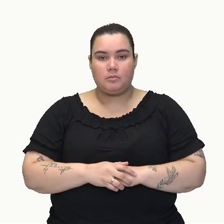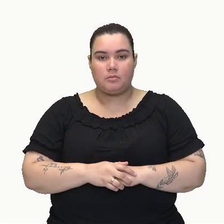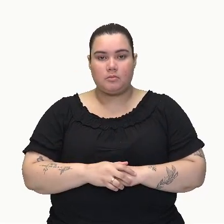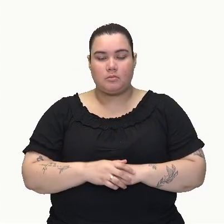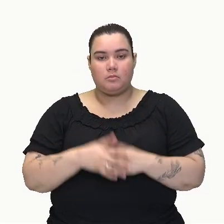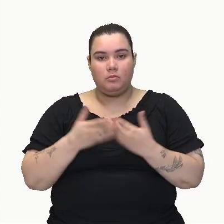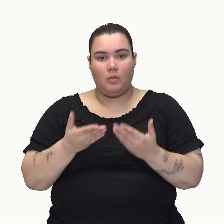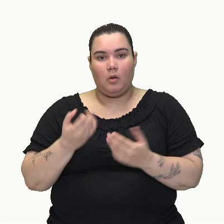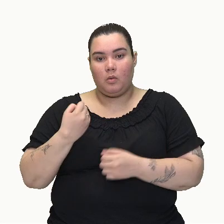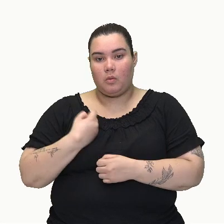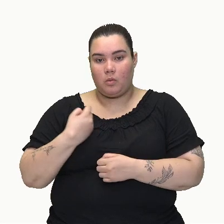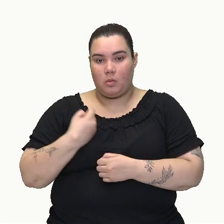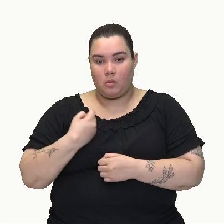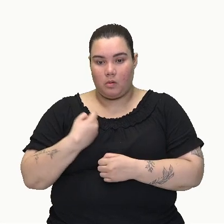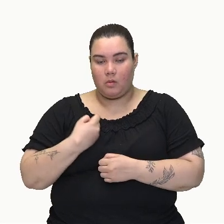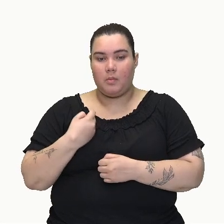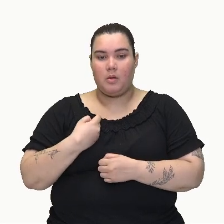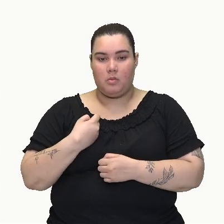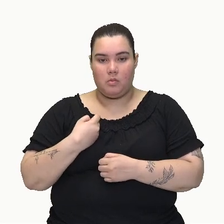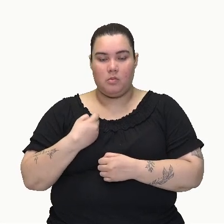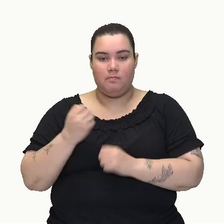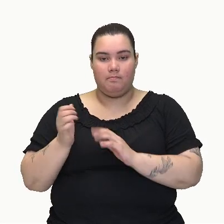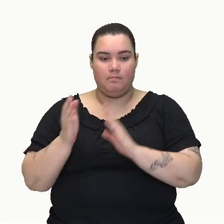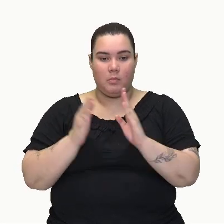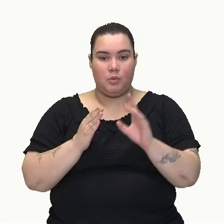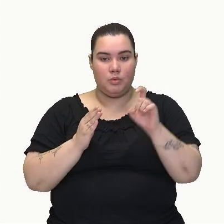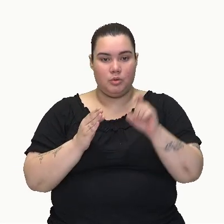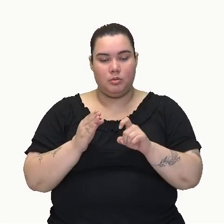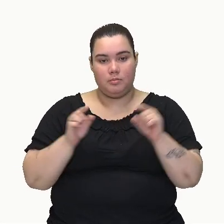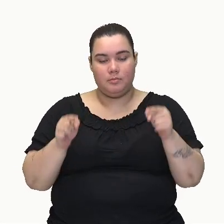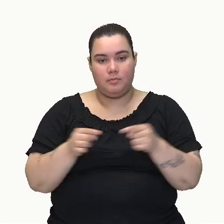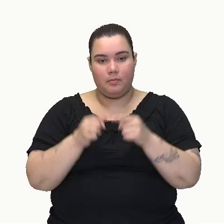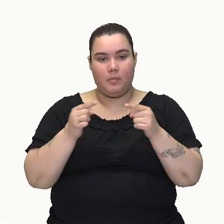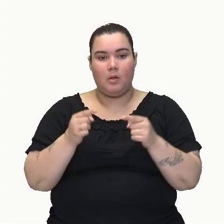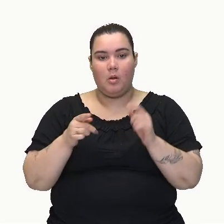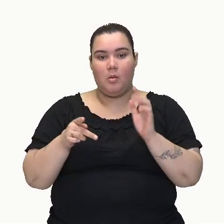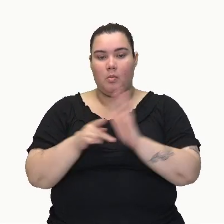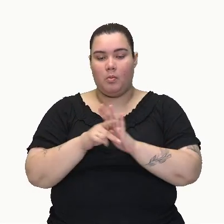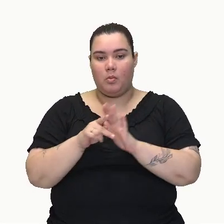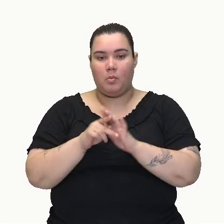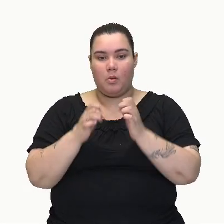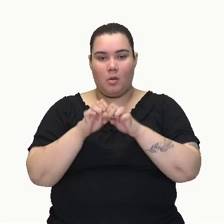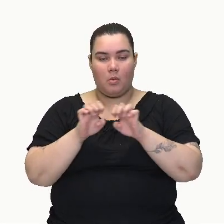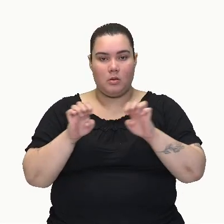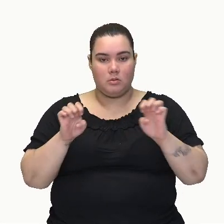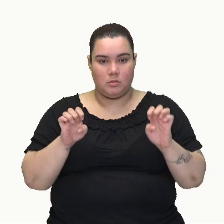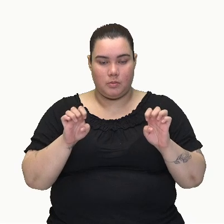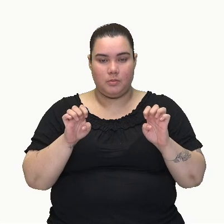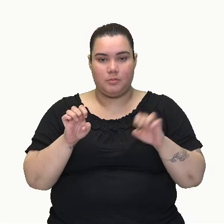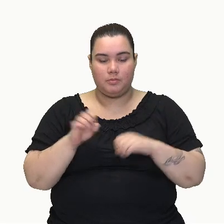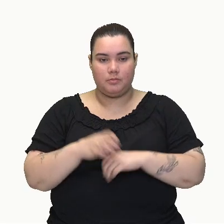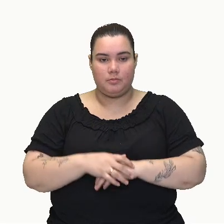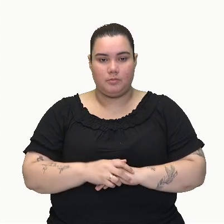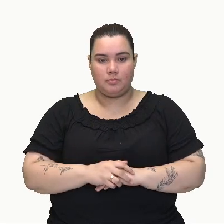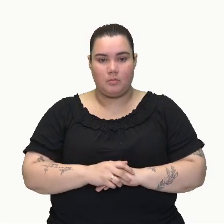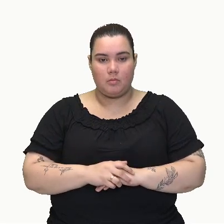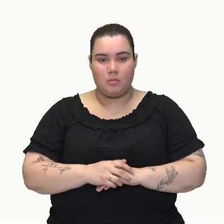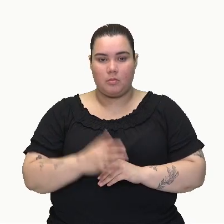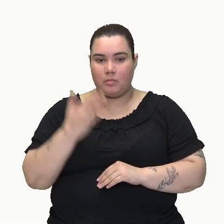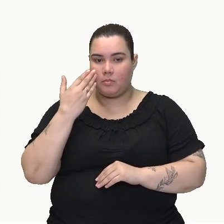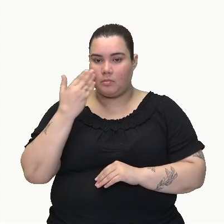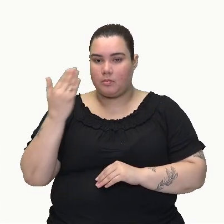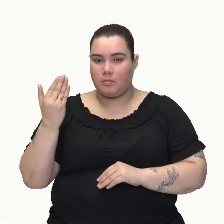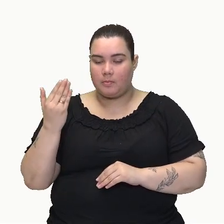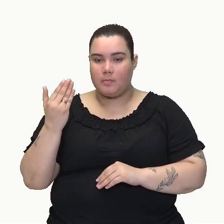E a cada número real x, associamos um número na forma. Então veja, essa daqui é a